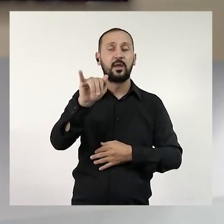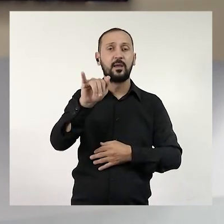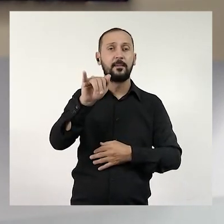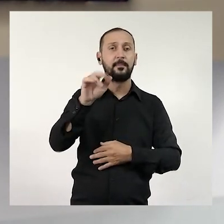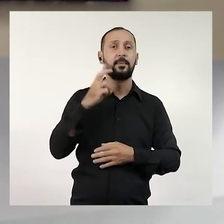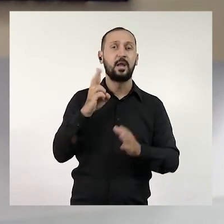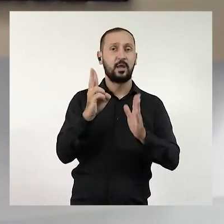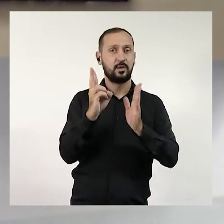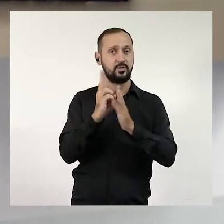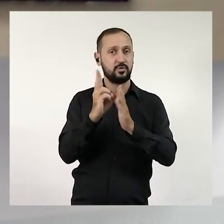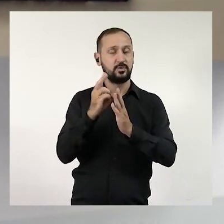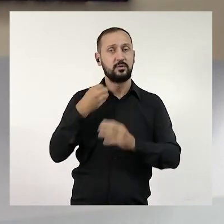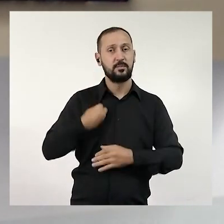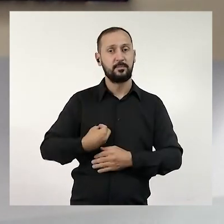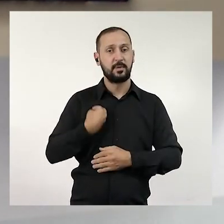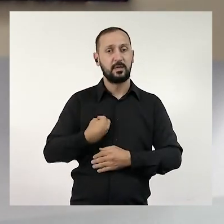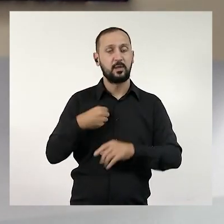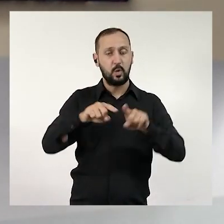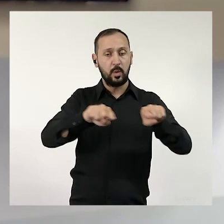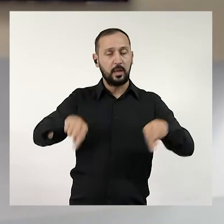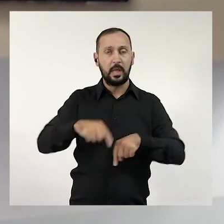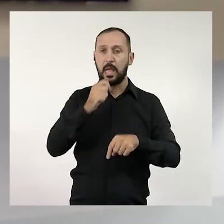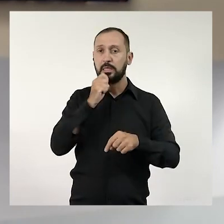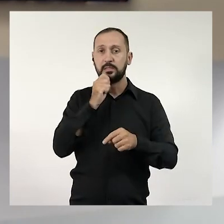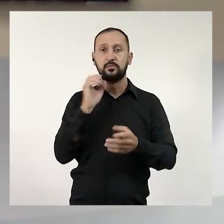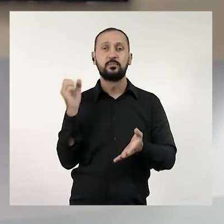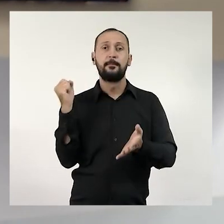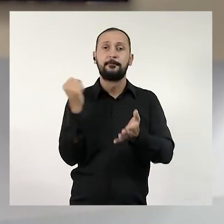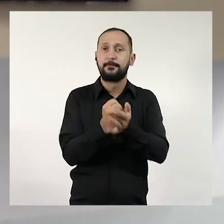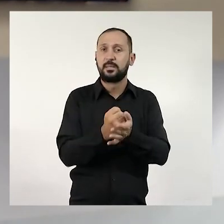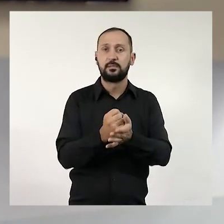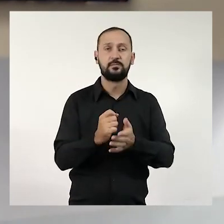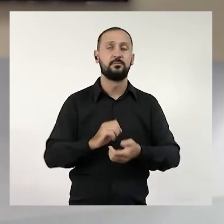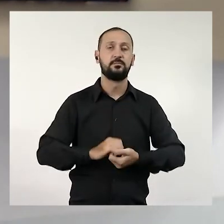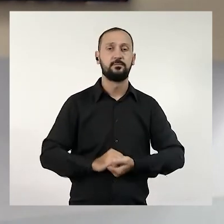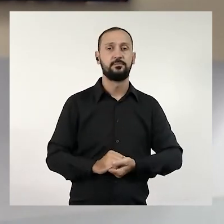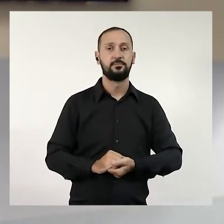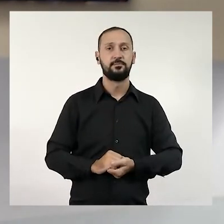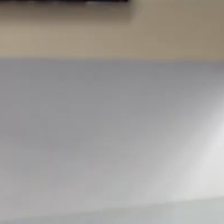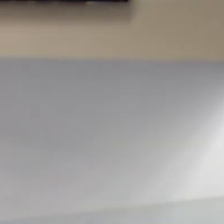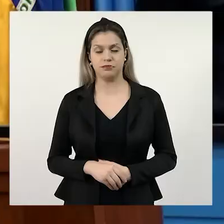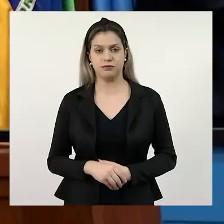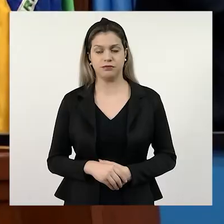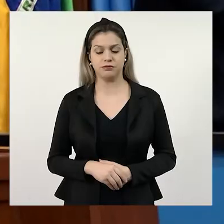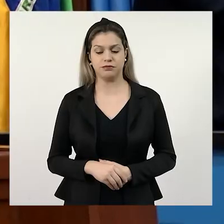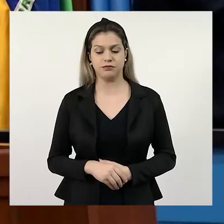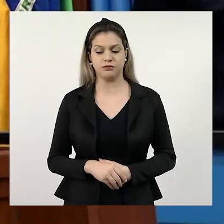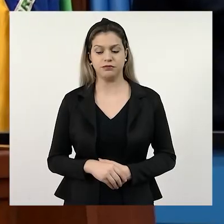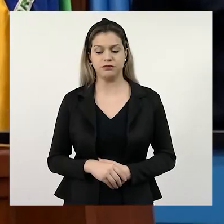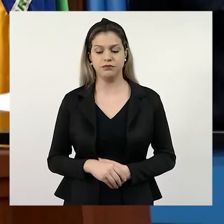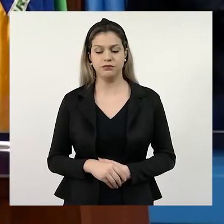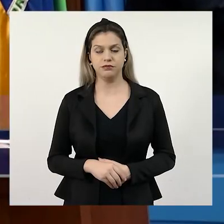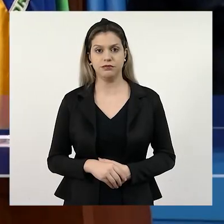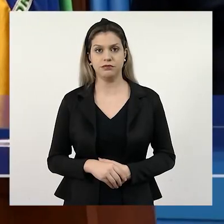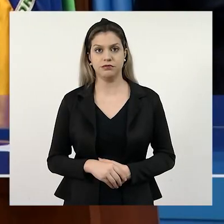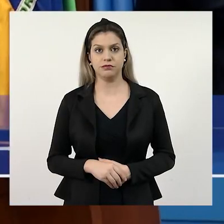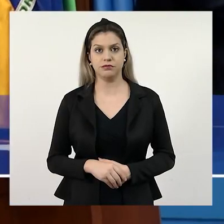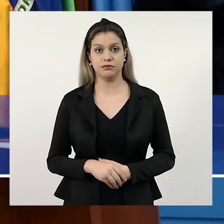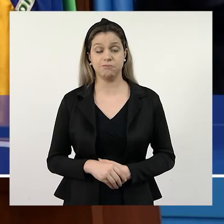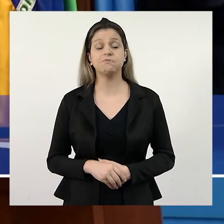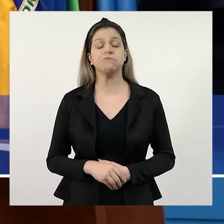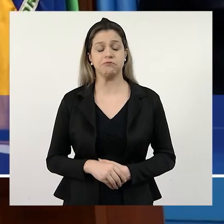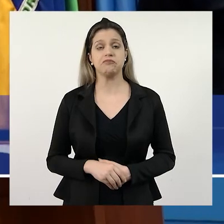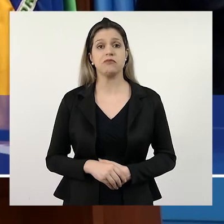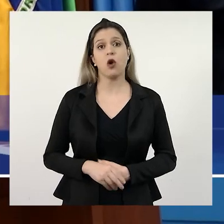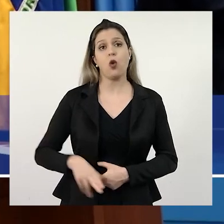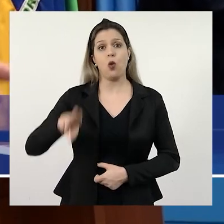a indígenas que ocupam áreas ainda não demarcadas ou homologadas. No uso da tribuna, o deputado Pedro Kemp,